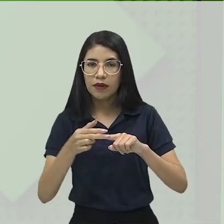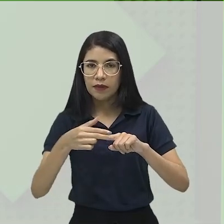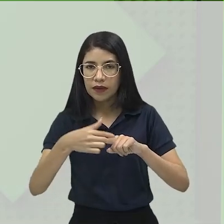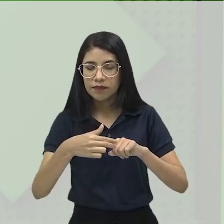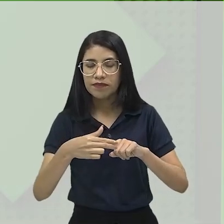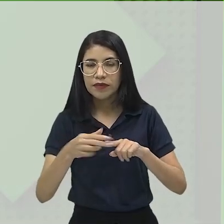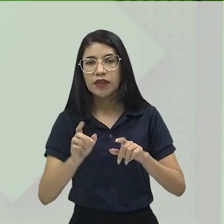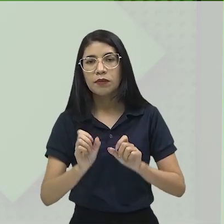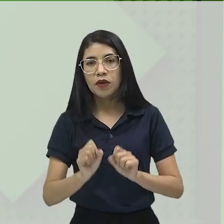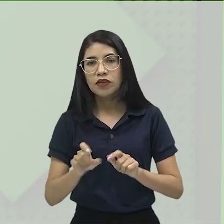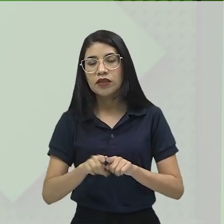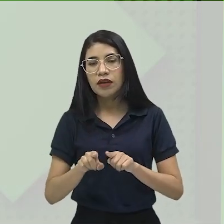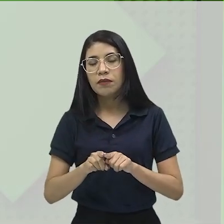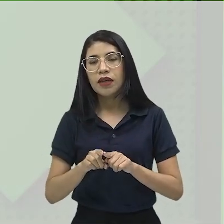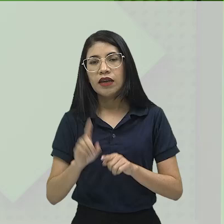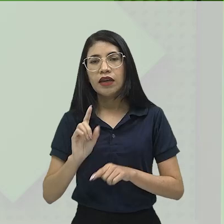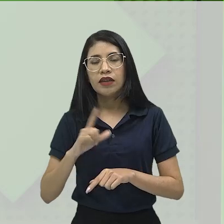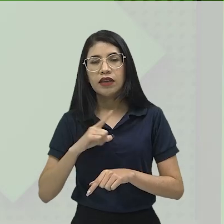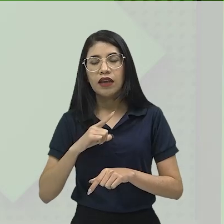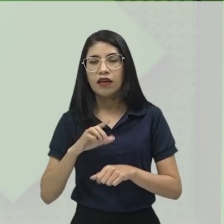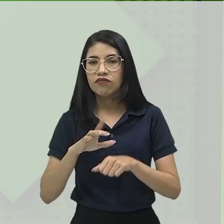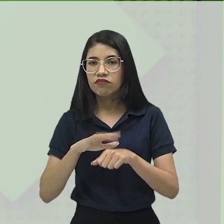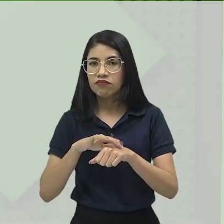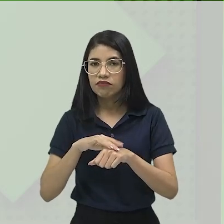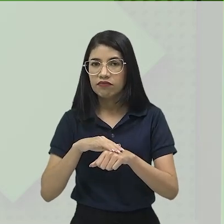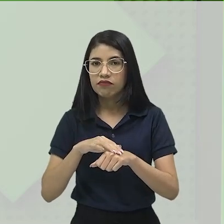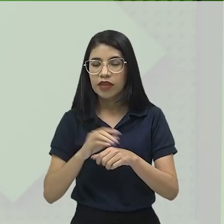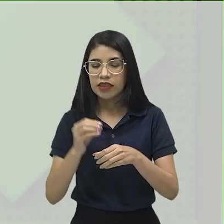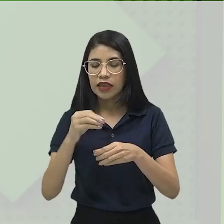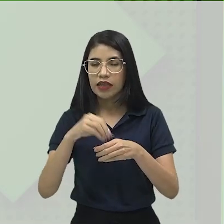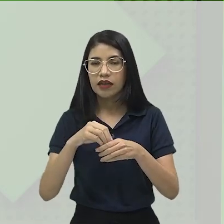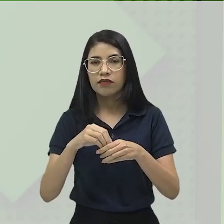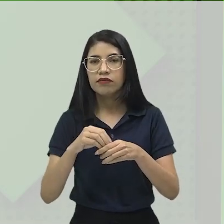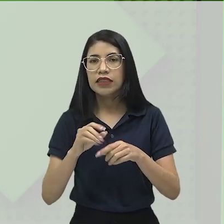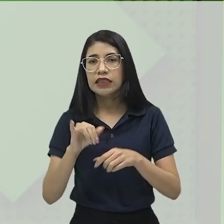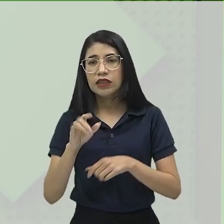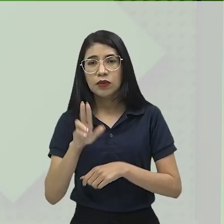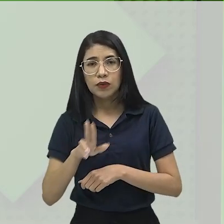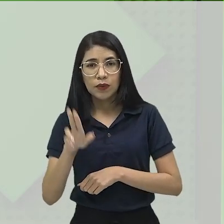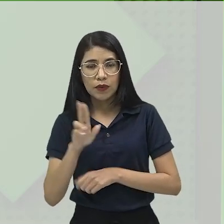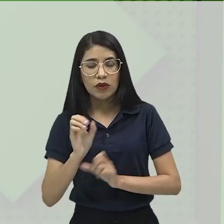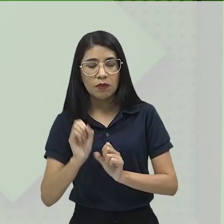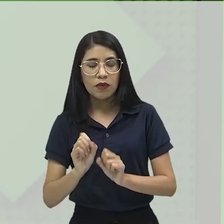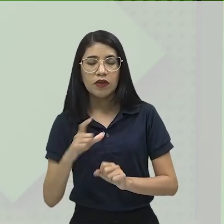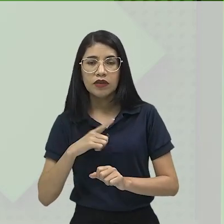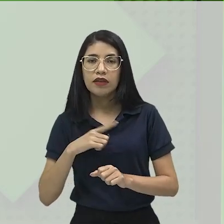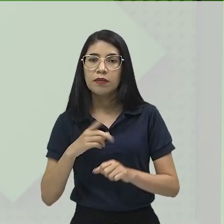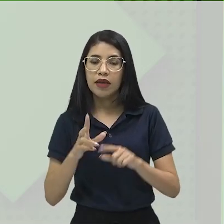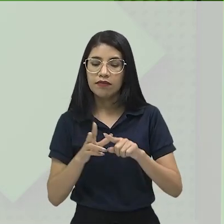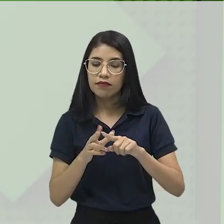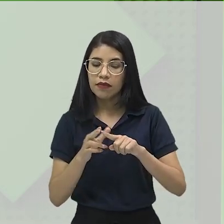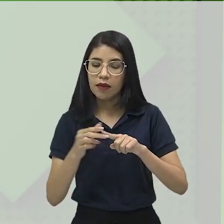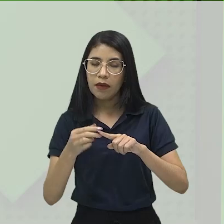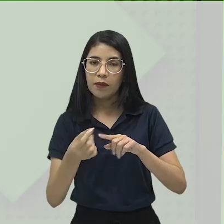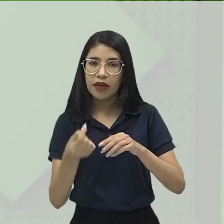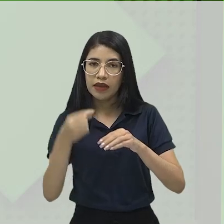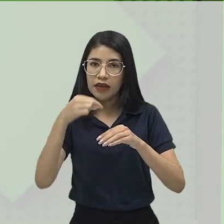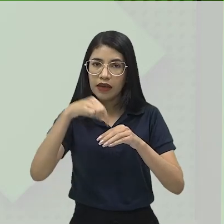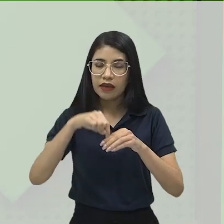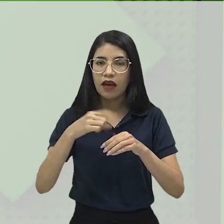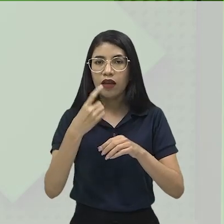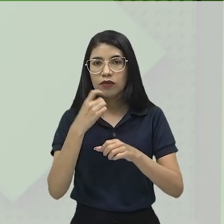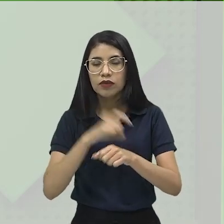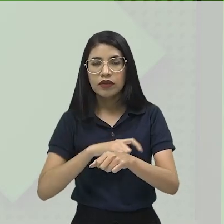unha que podem estar contaminados com sangue, e aí, se você utiliza, ele pode entrar em contato com a sua corrente sanguínea e